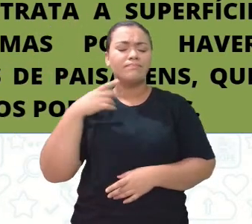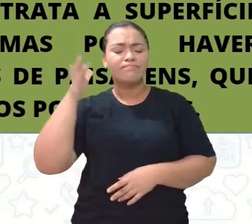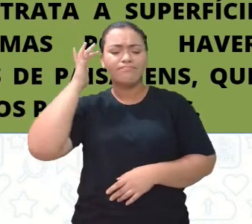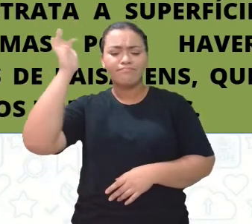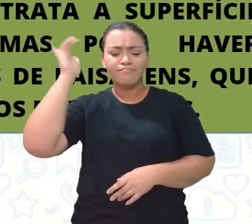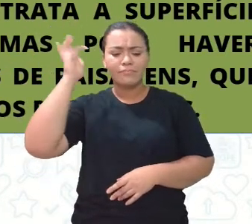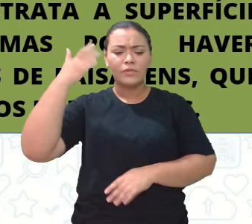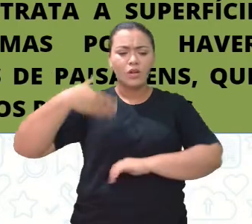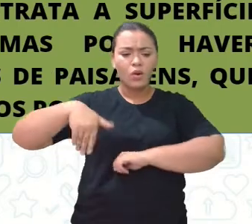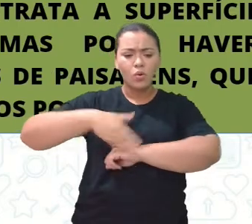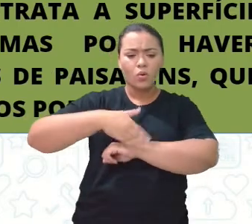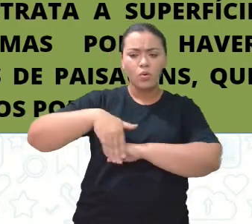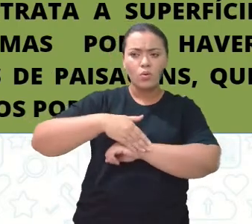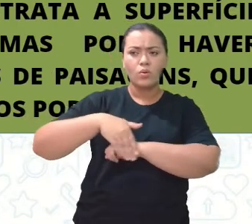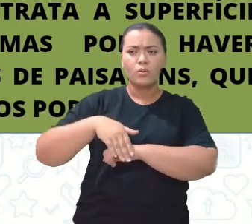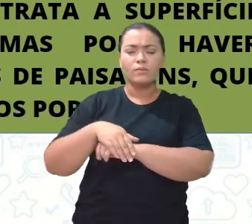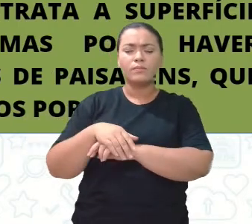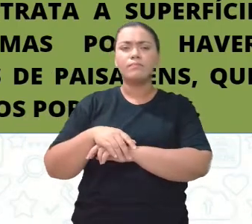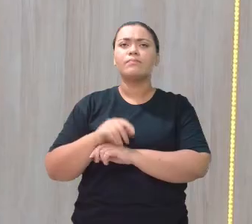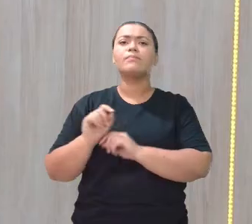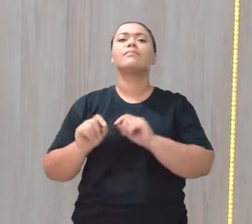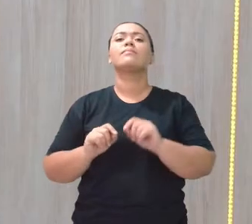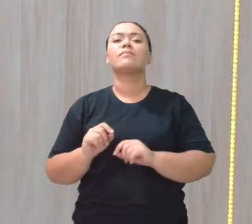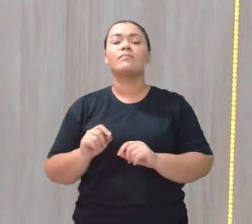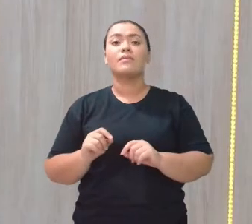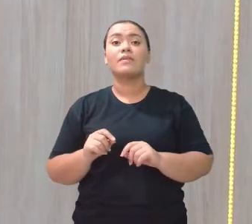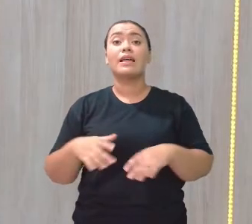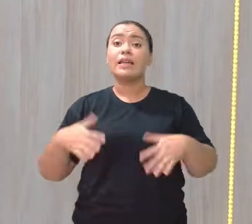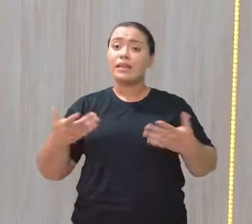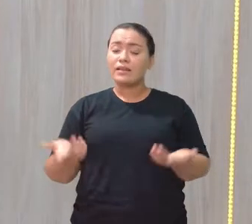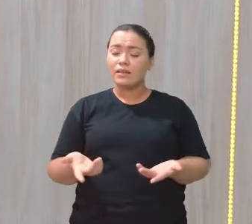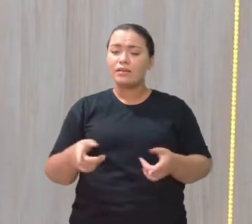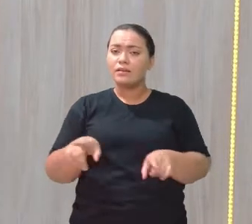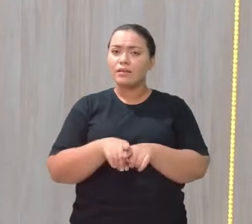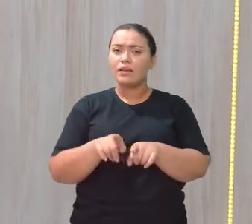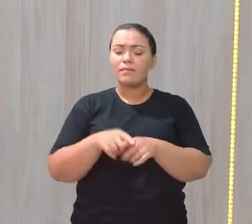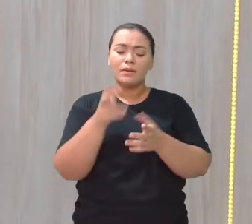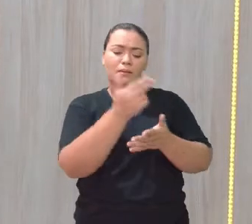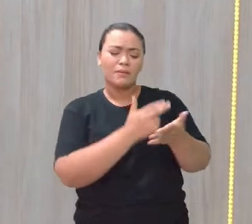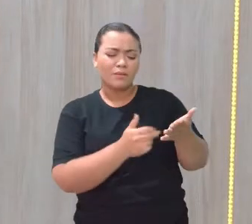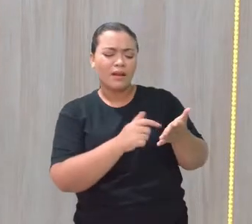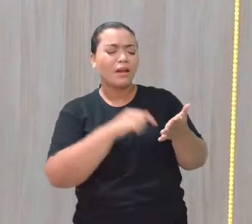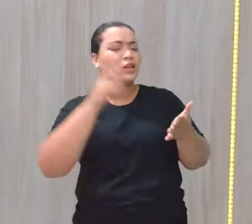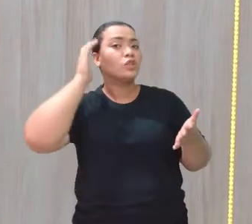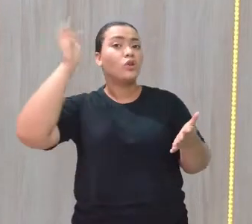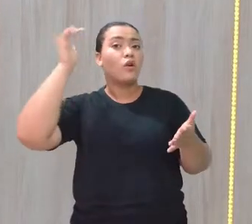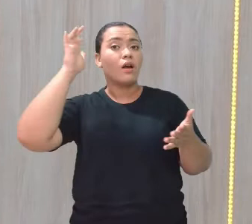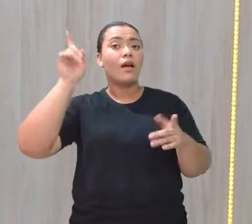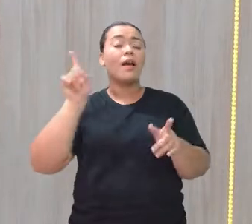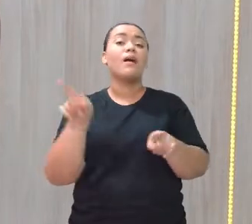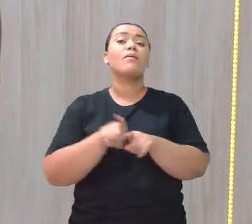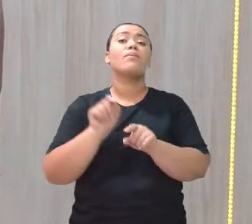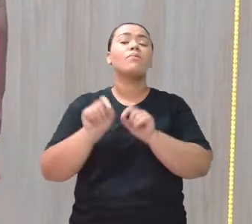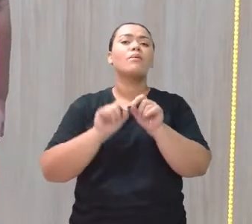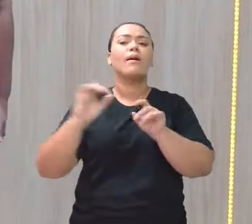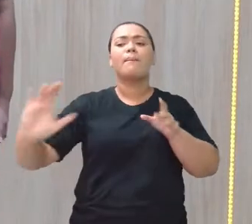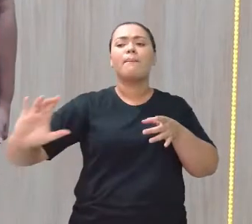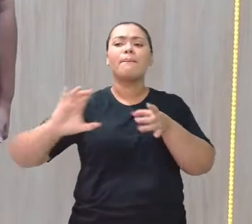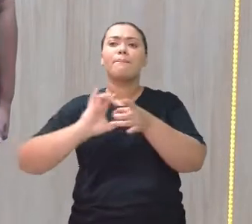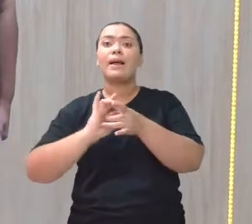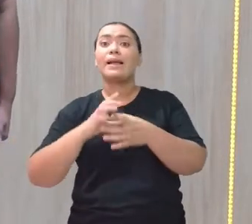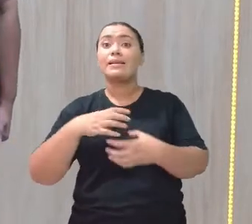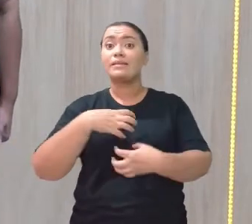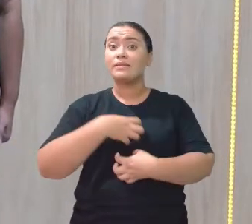nossa, isso é uma imagem de sonho. Exatamente porque remete a sentimentos, ela te